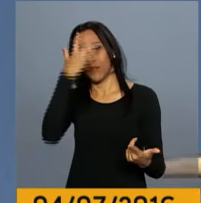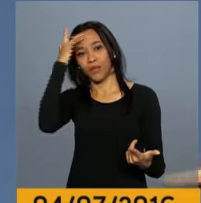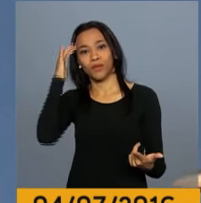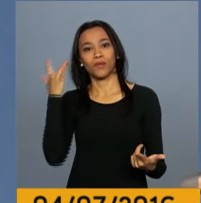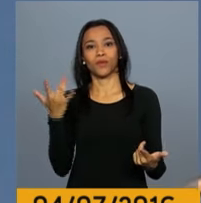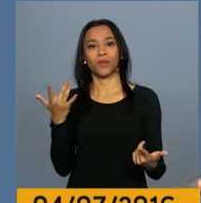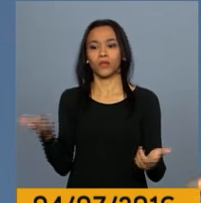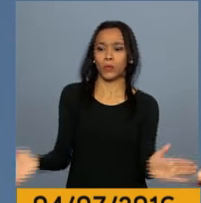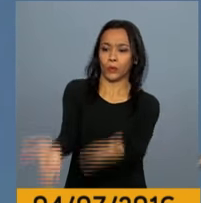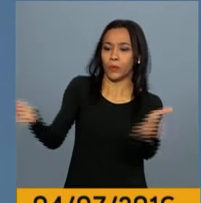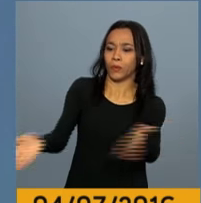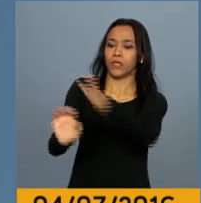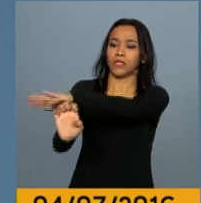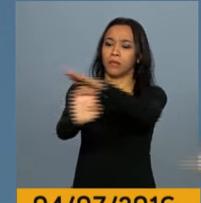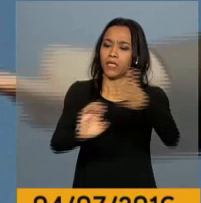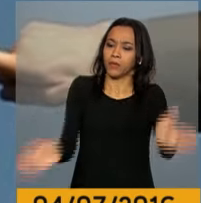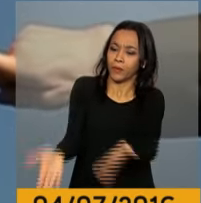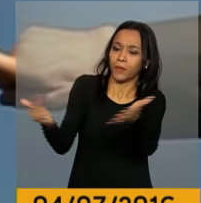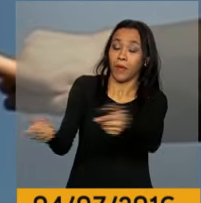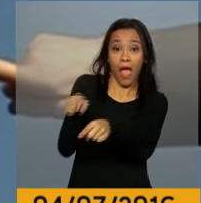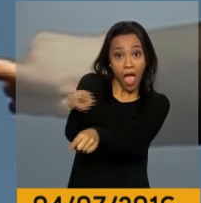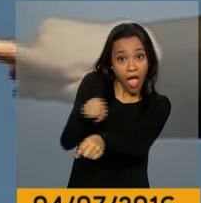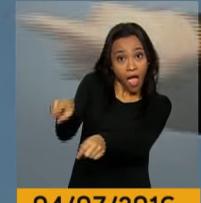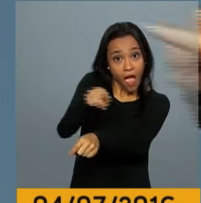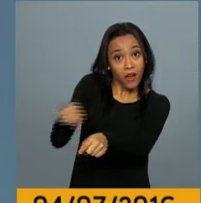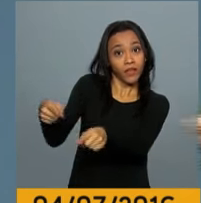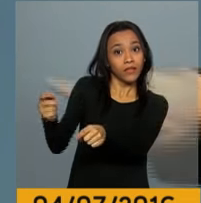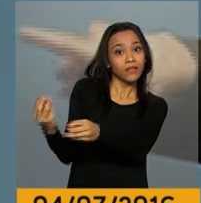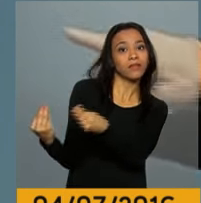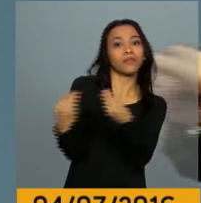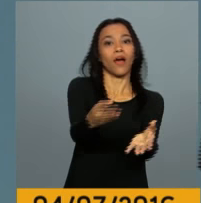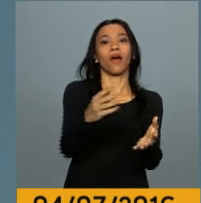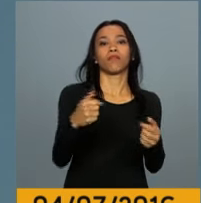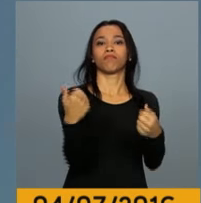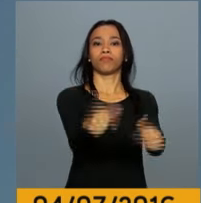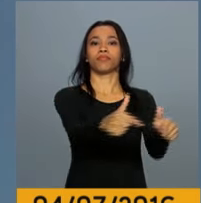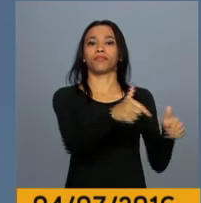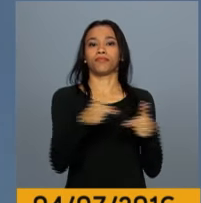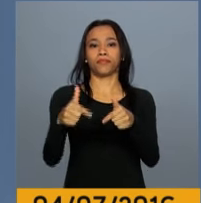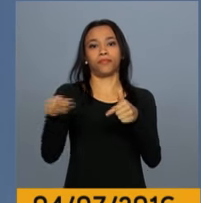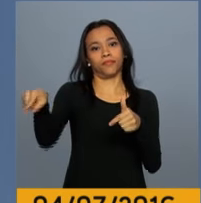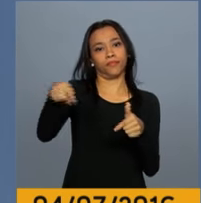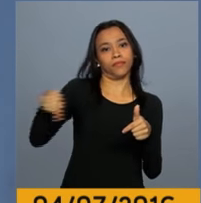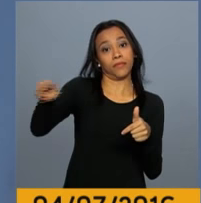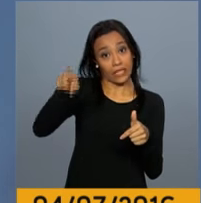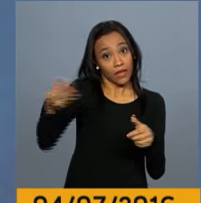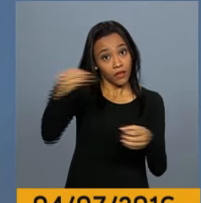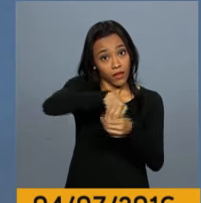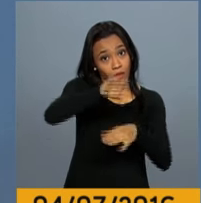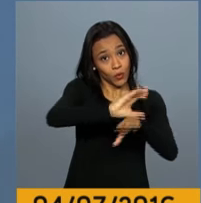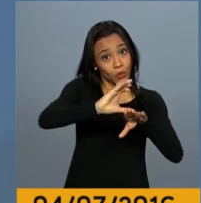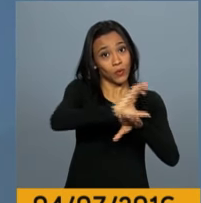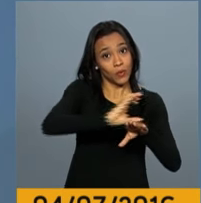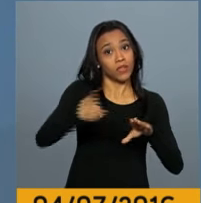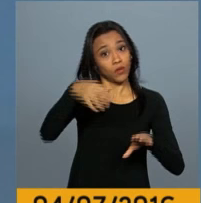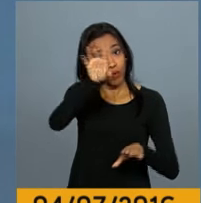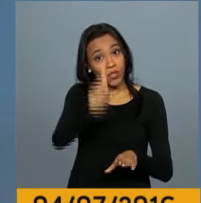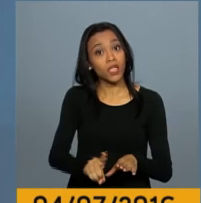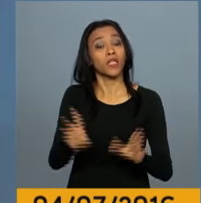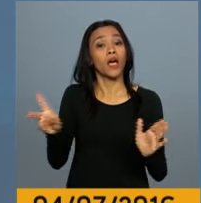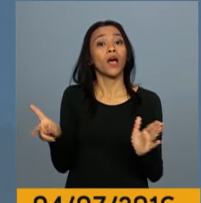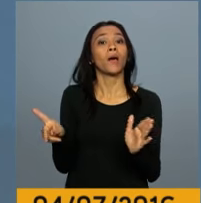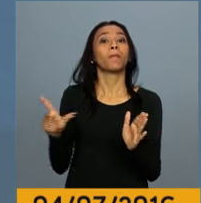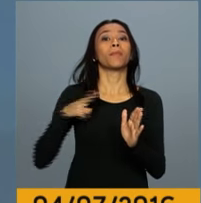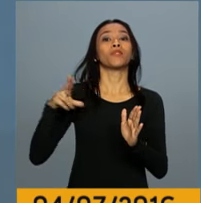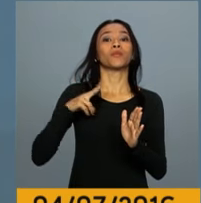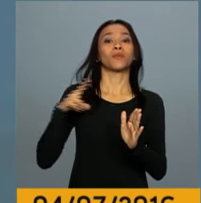prestigiar a iniciativa privada, porque a iniciativa privada é um dos fundamentos da nossa Constituição ao lado do direito à propriedade,